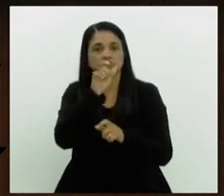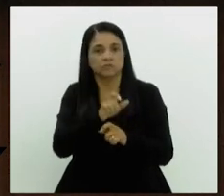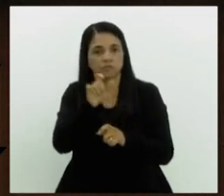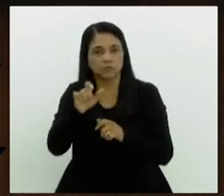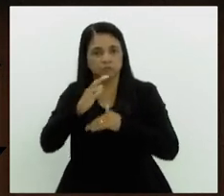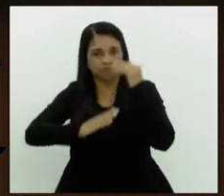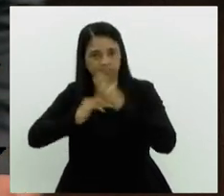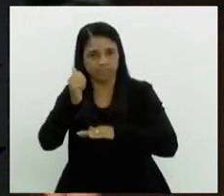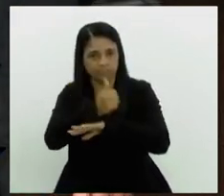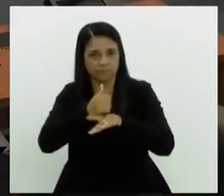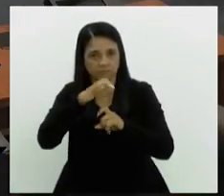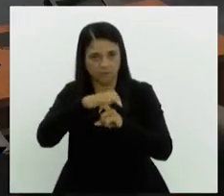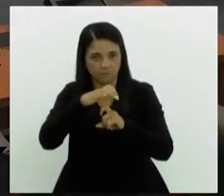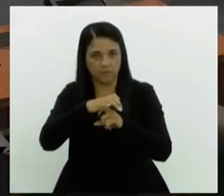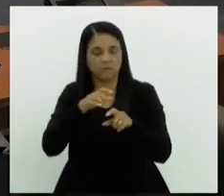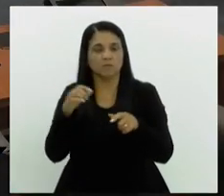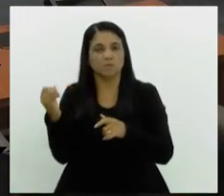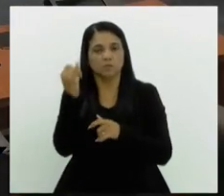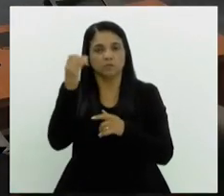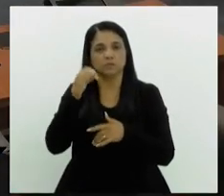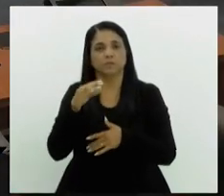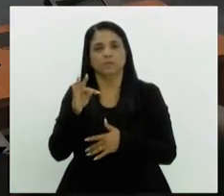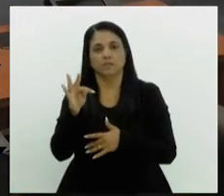Rio de Janeiro.